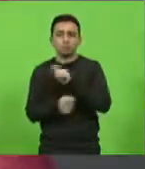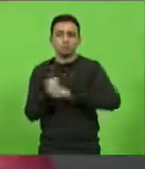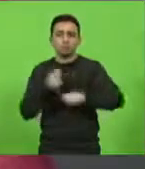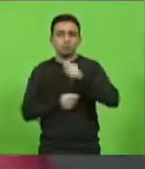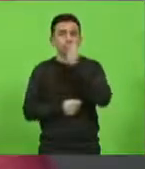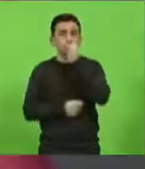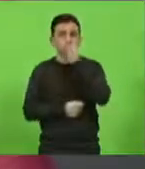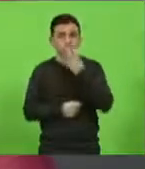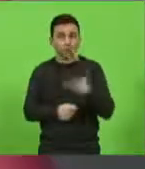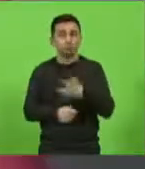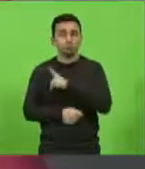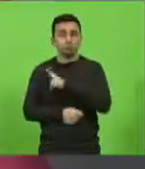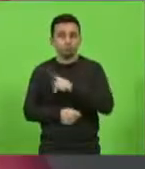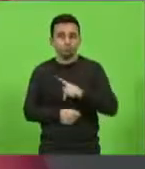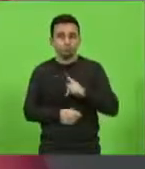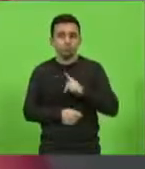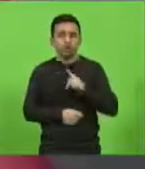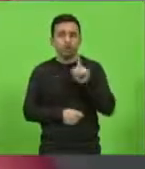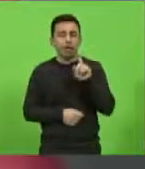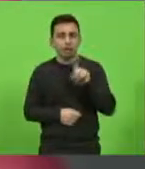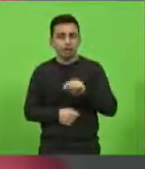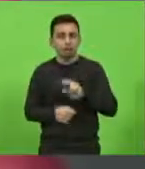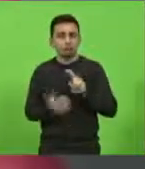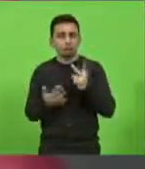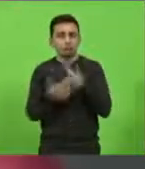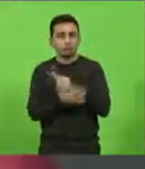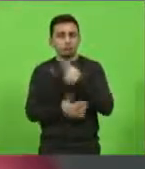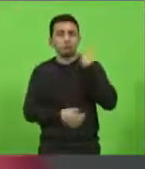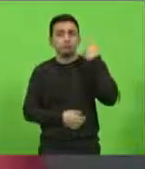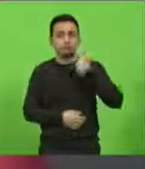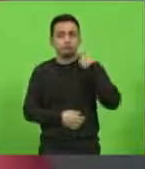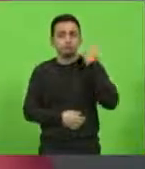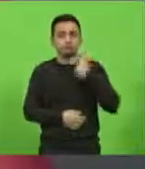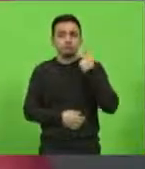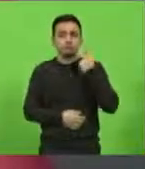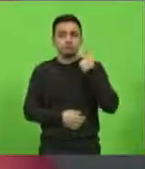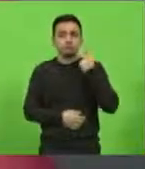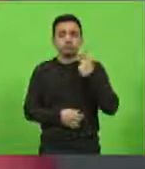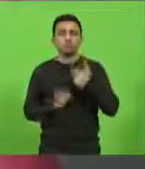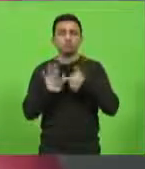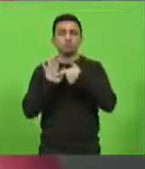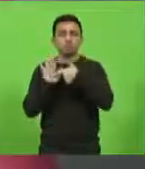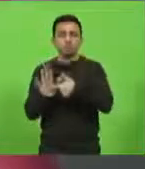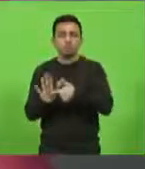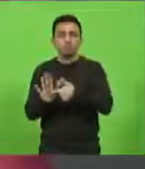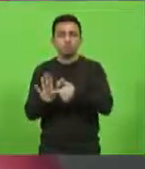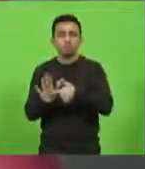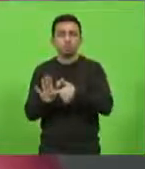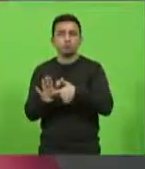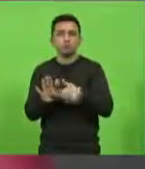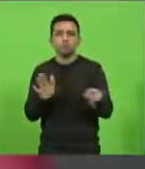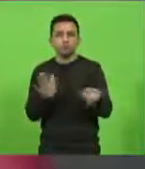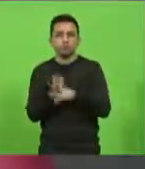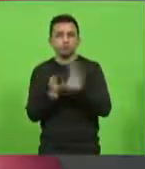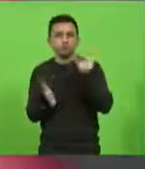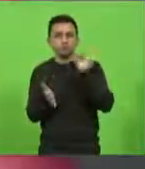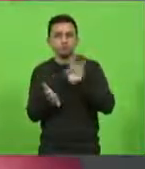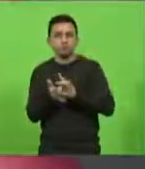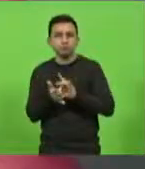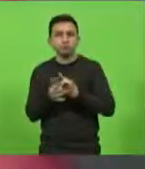licitações trata-se de infração de natureza política indica a perda de legitimidade democrática